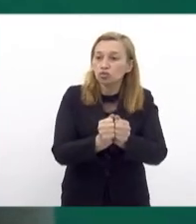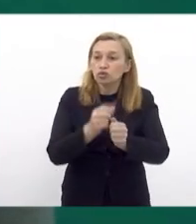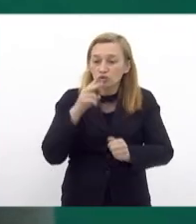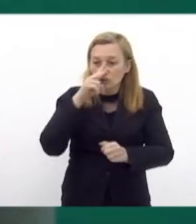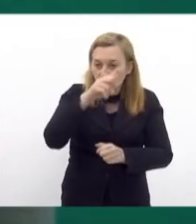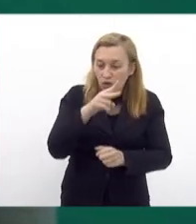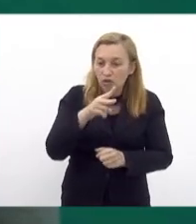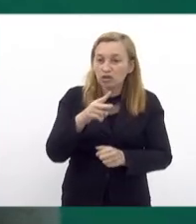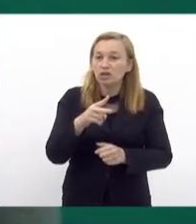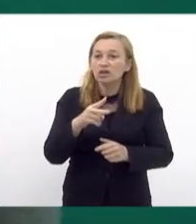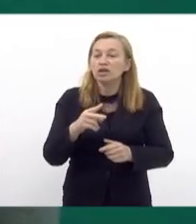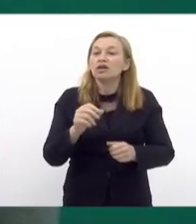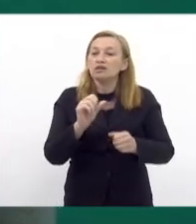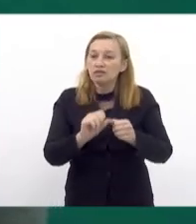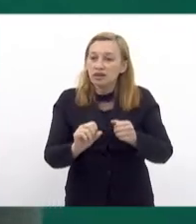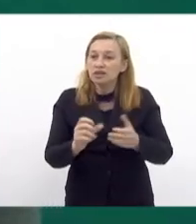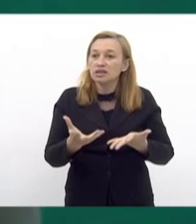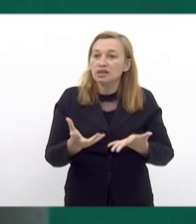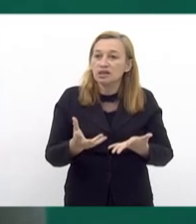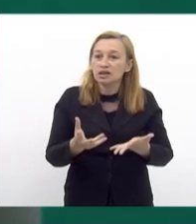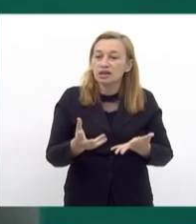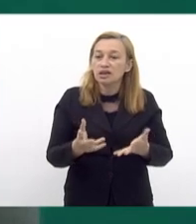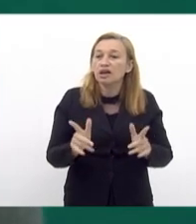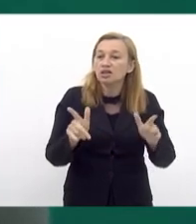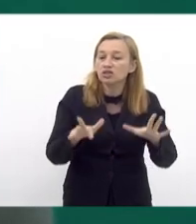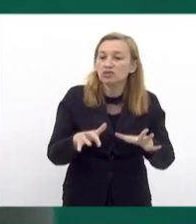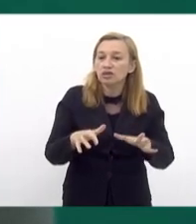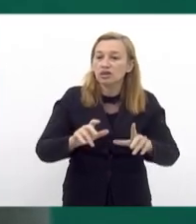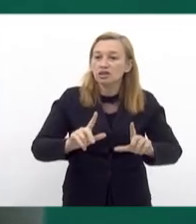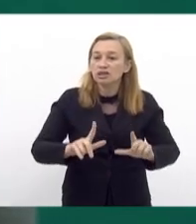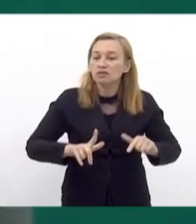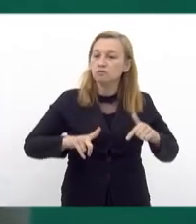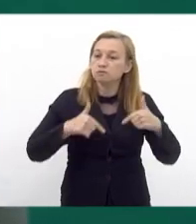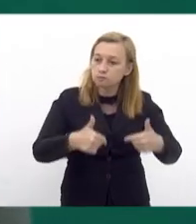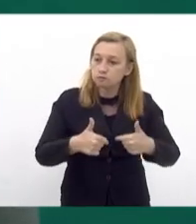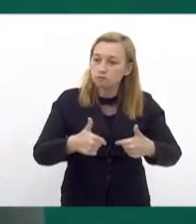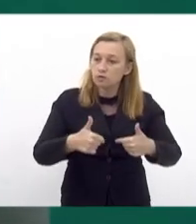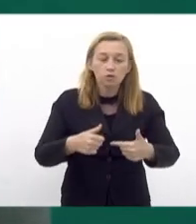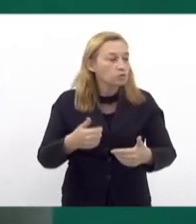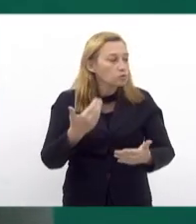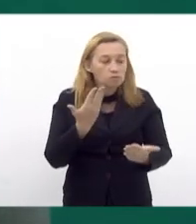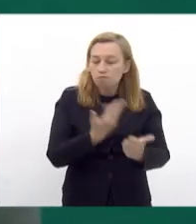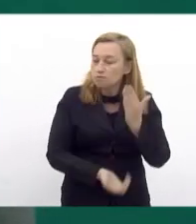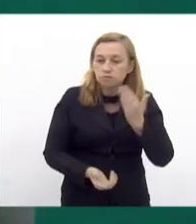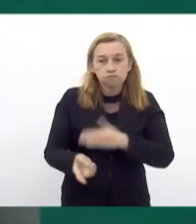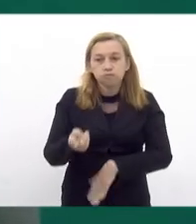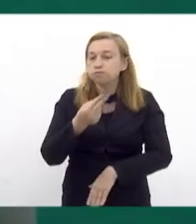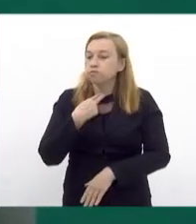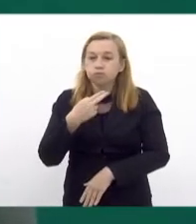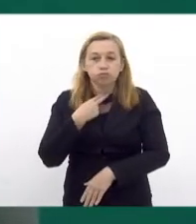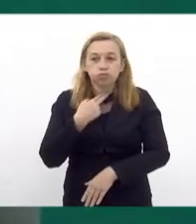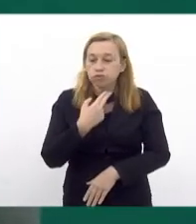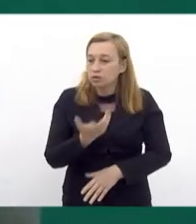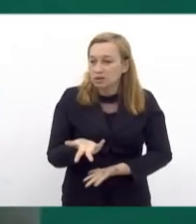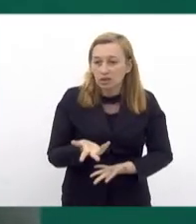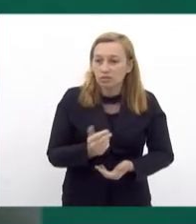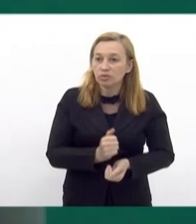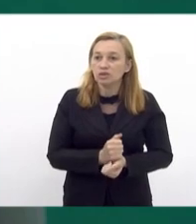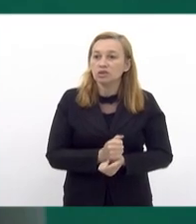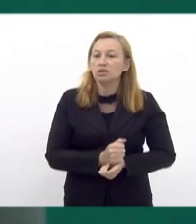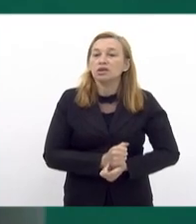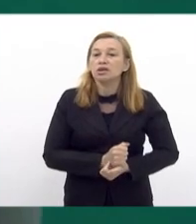falou, vamos fazer alguma coisa para bater mais esse bumbo, porque nós não podemos perder e aceitar essa perda como a